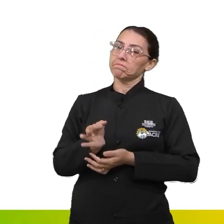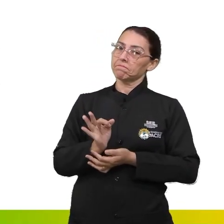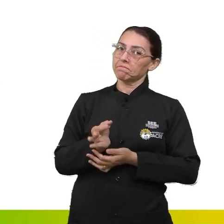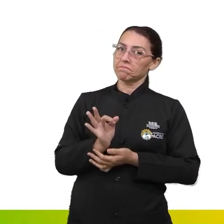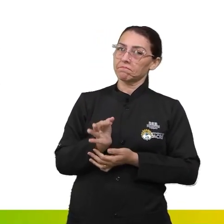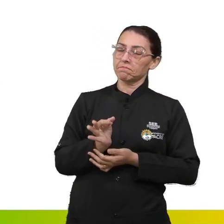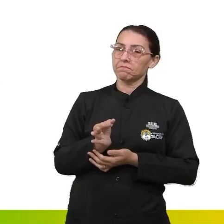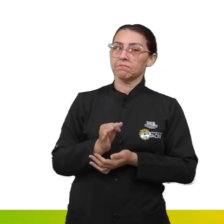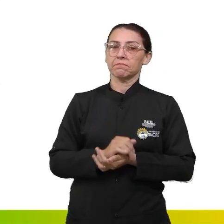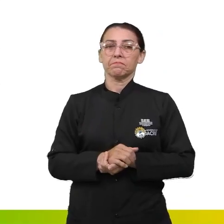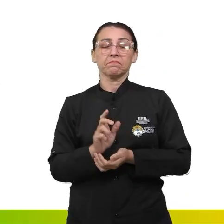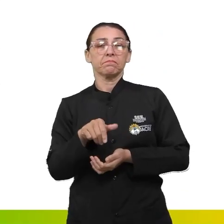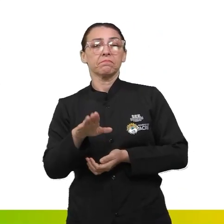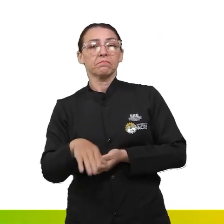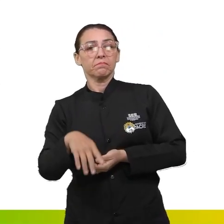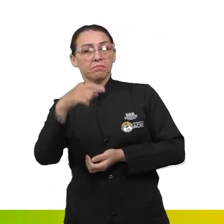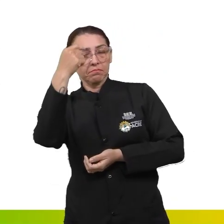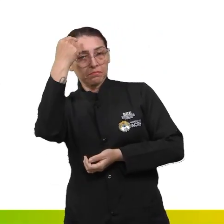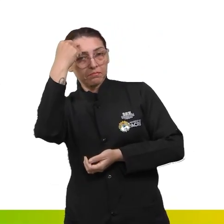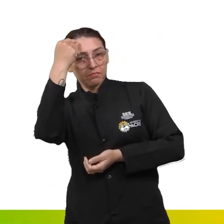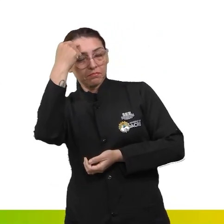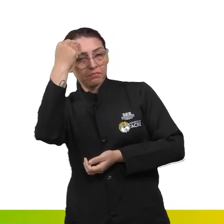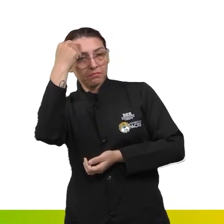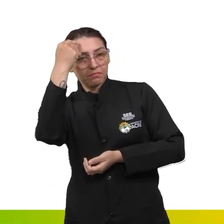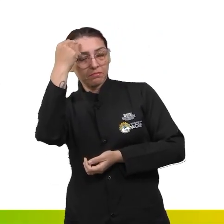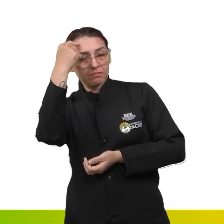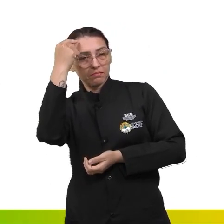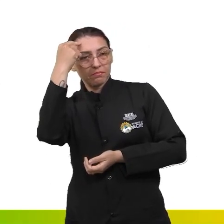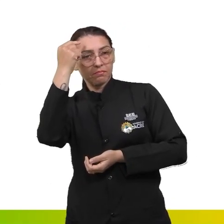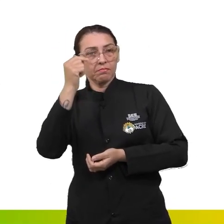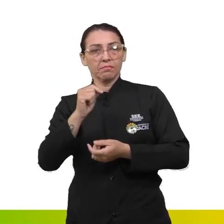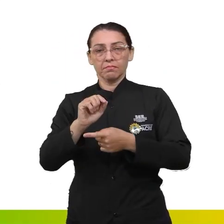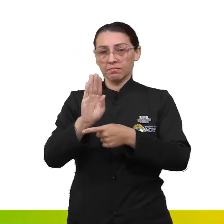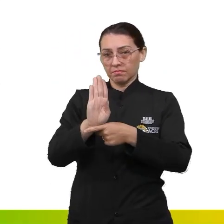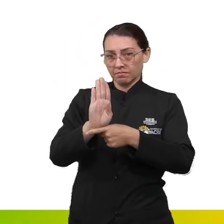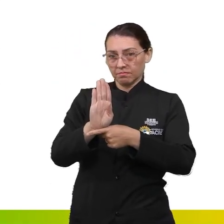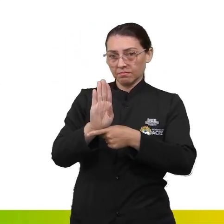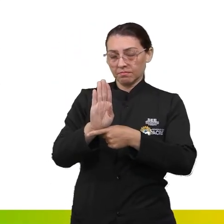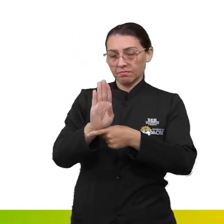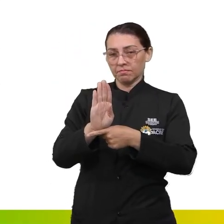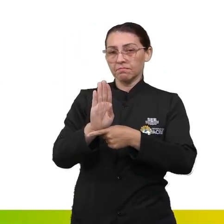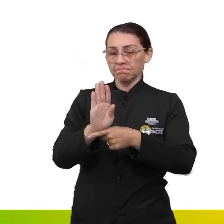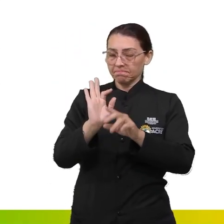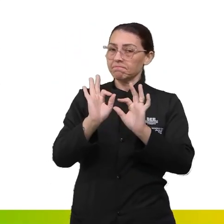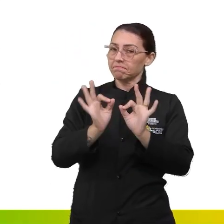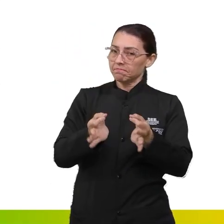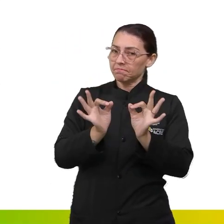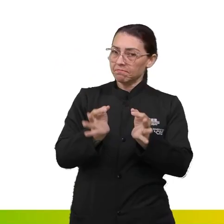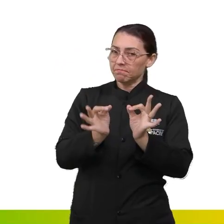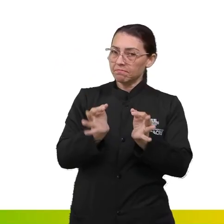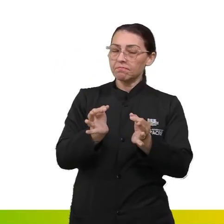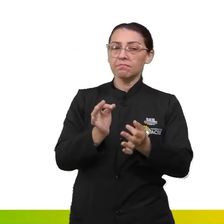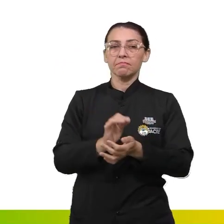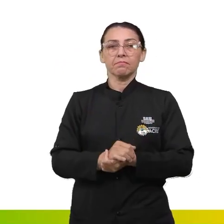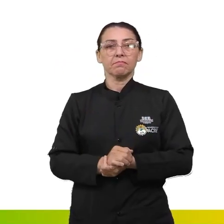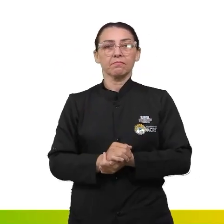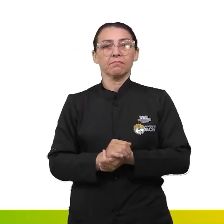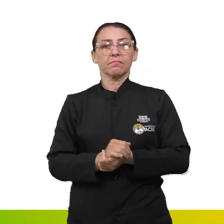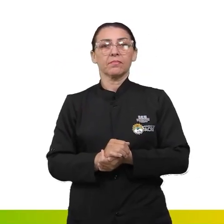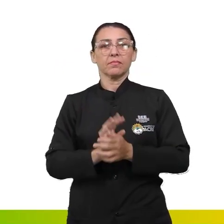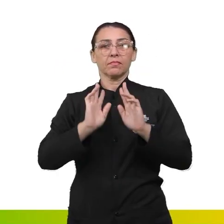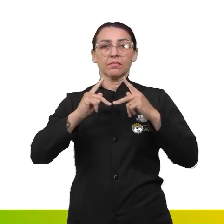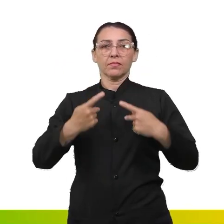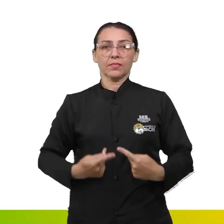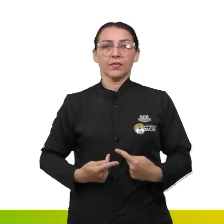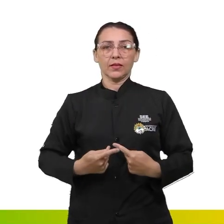Isso! Quem pensou aí na alternativa B está correto. Colocar o ser